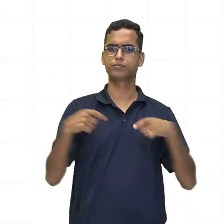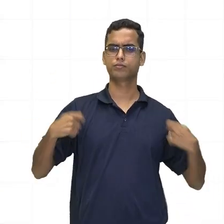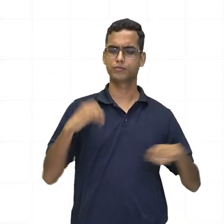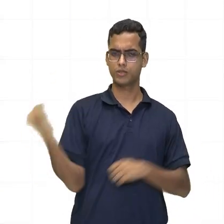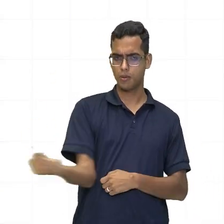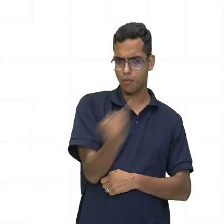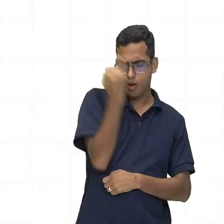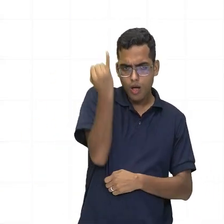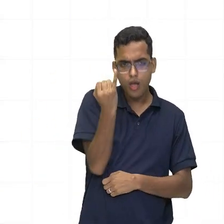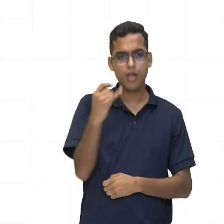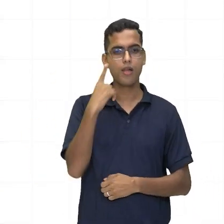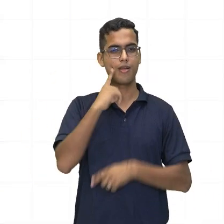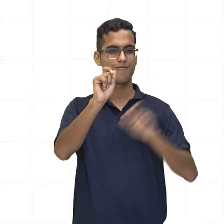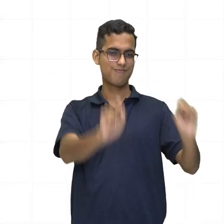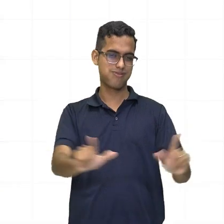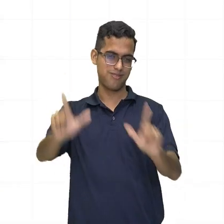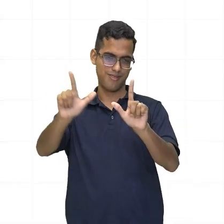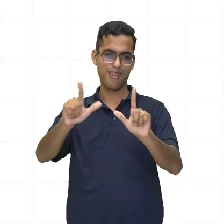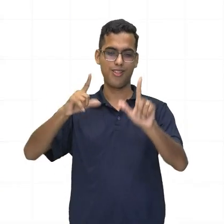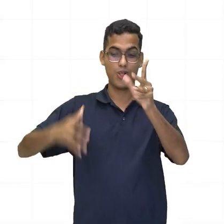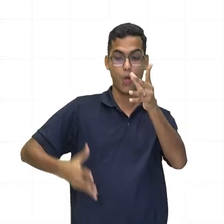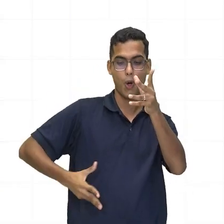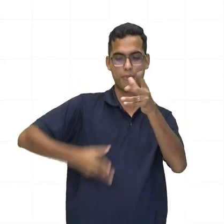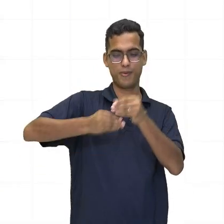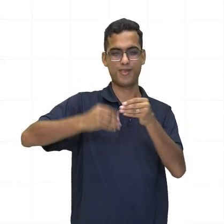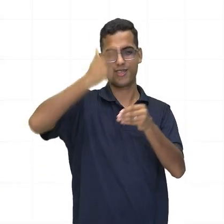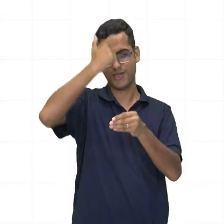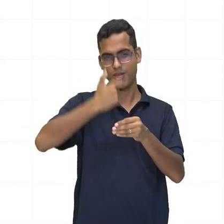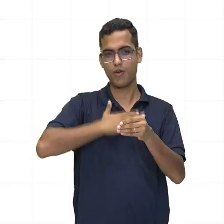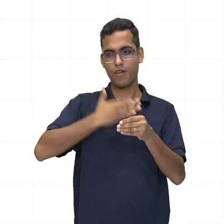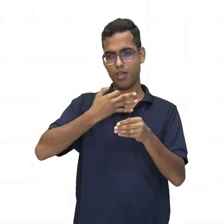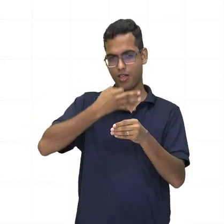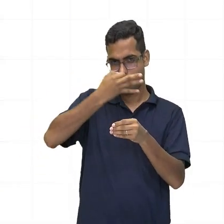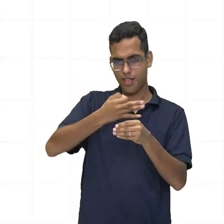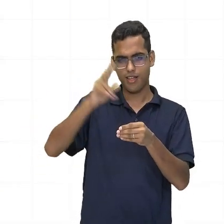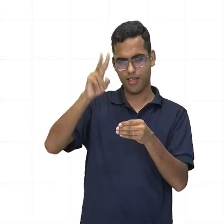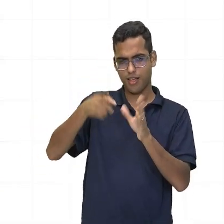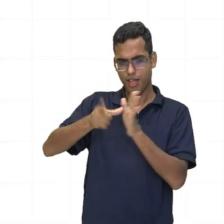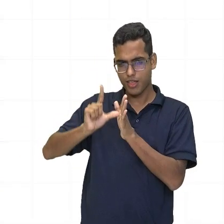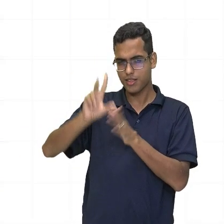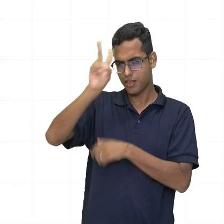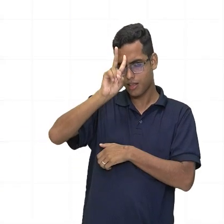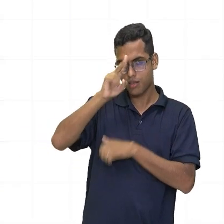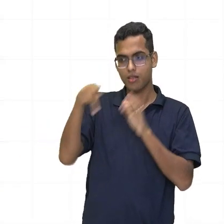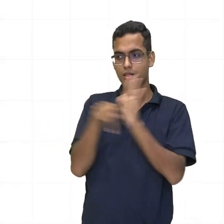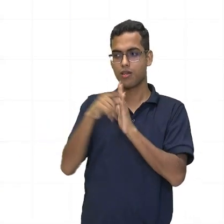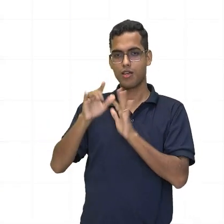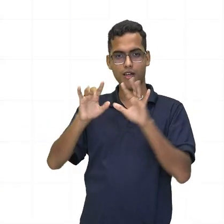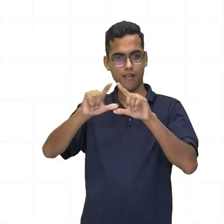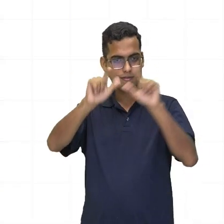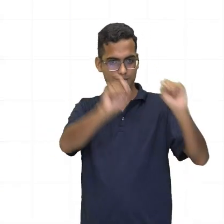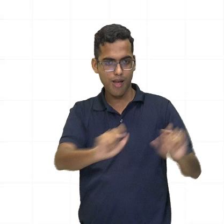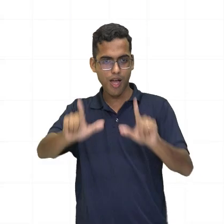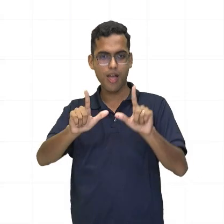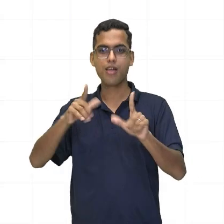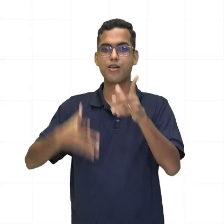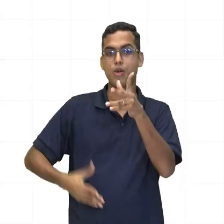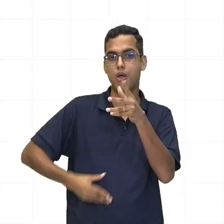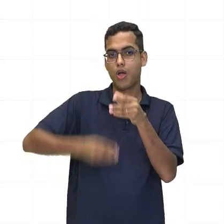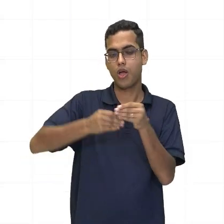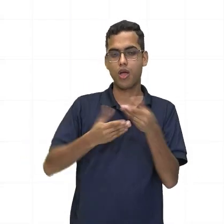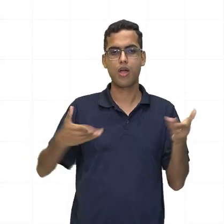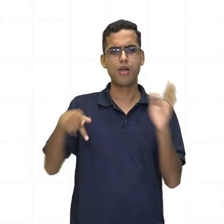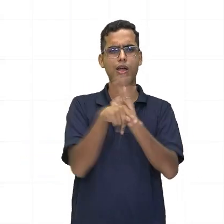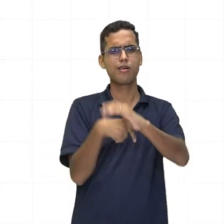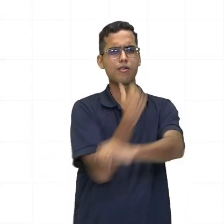ela consagra o que eu acabei de dizer. Vamos ver aqui o próximo ponto dessa aula. Olha, a questão